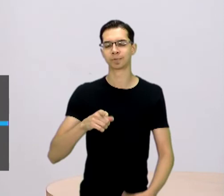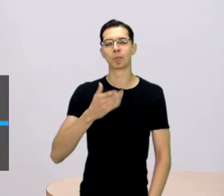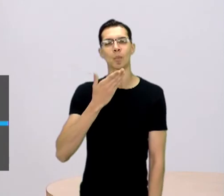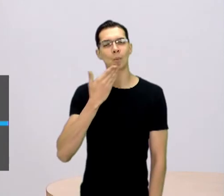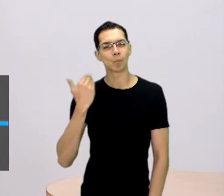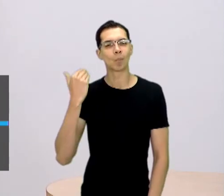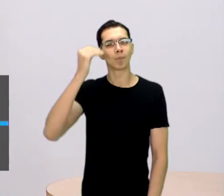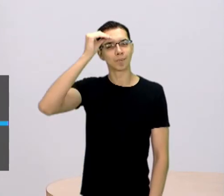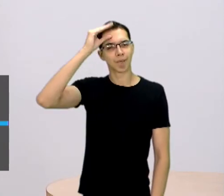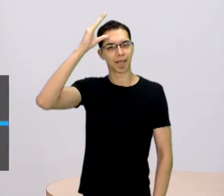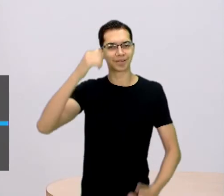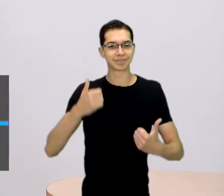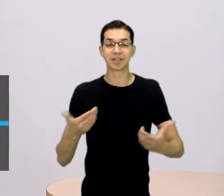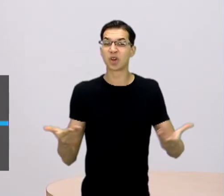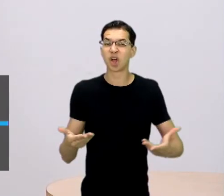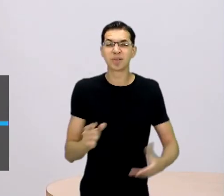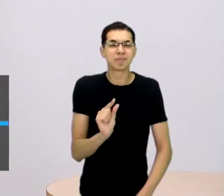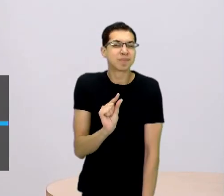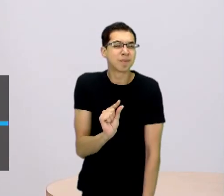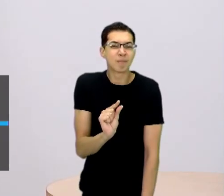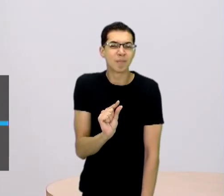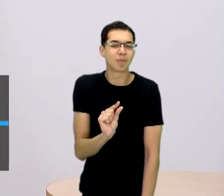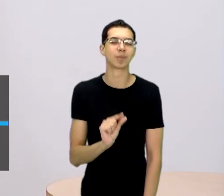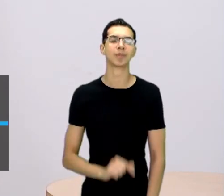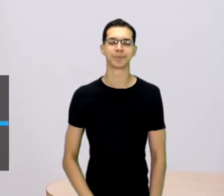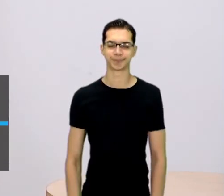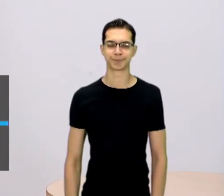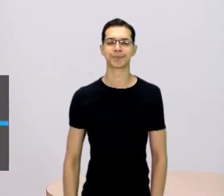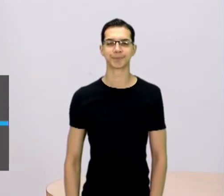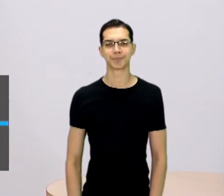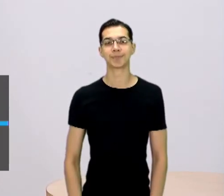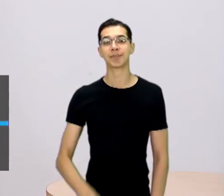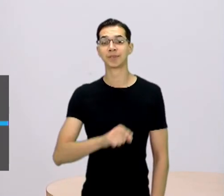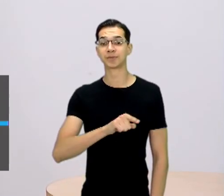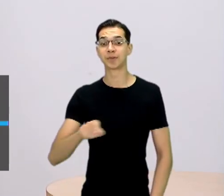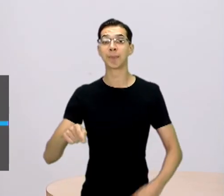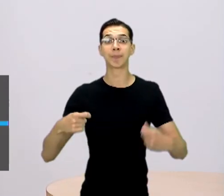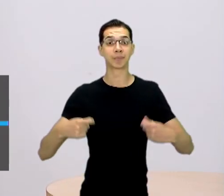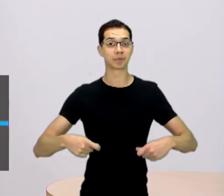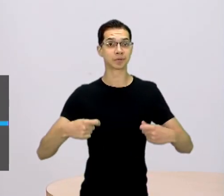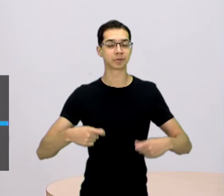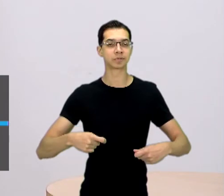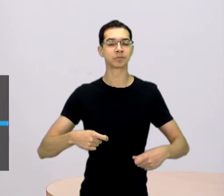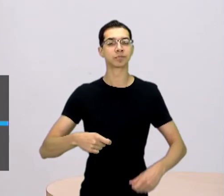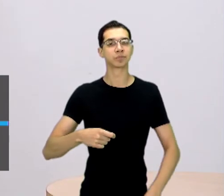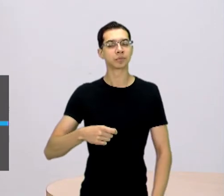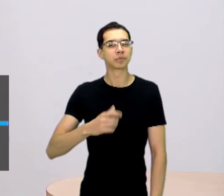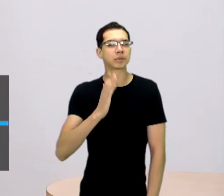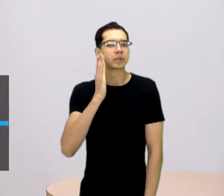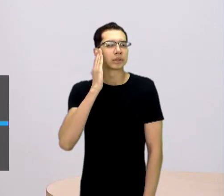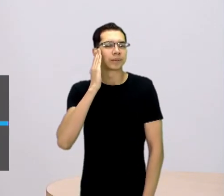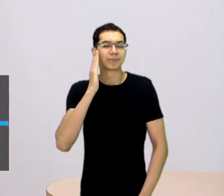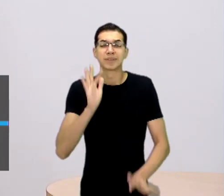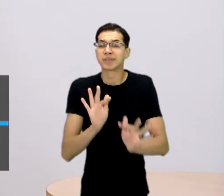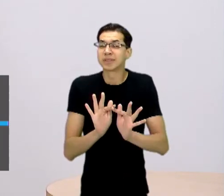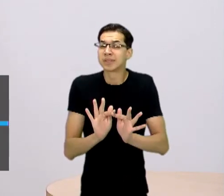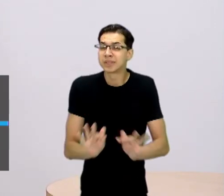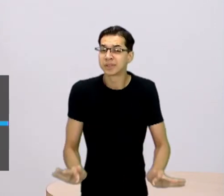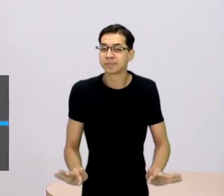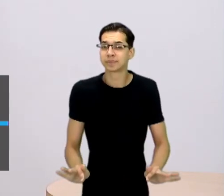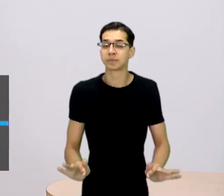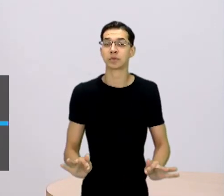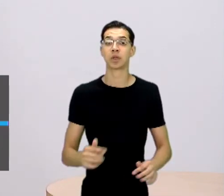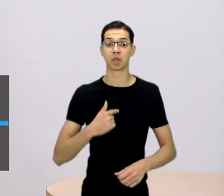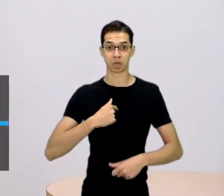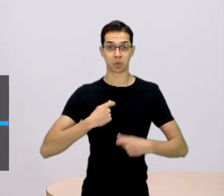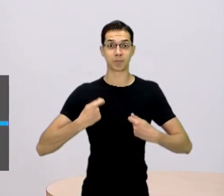ok? Então, por enquanto, só precisa, né, tá ali na cabeça ali associado o quê? Que eu preciso ter osso,